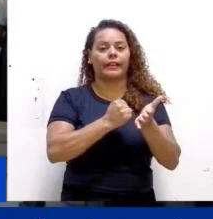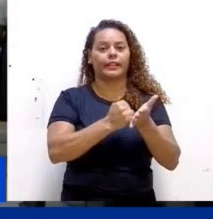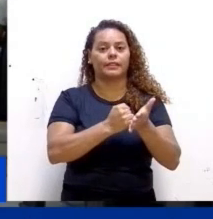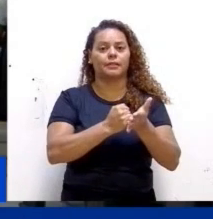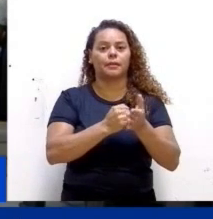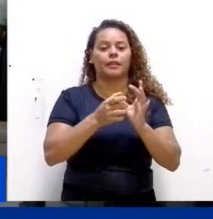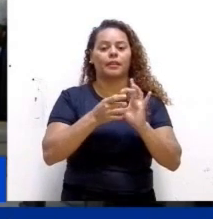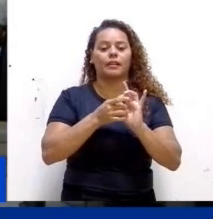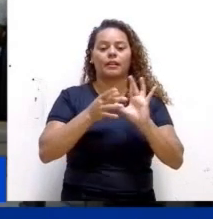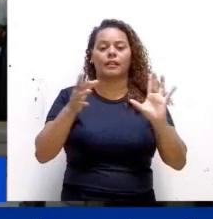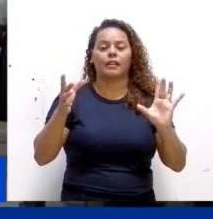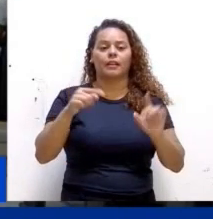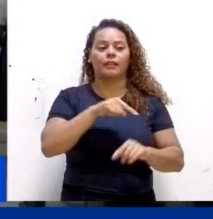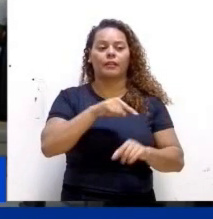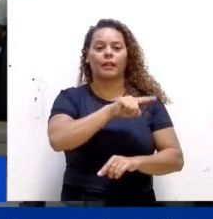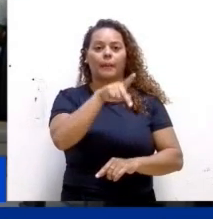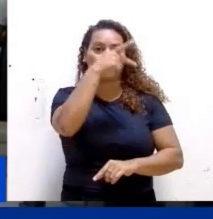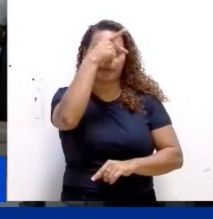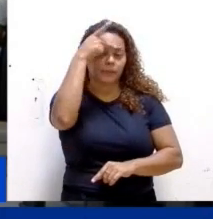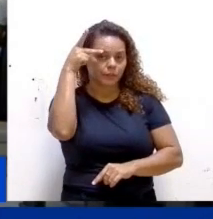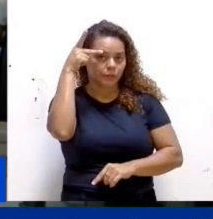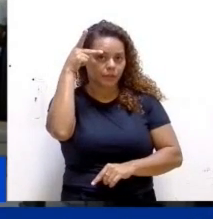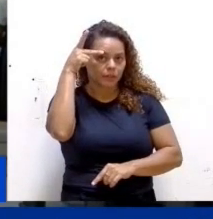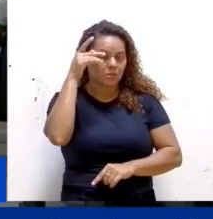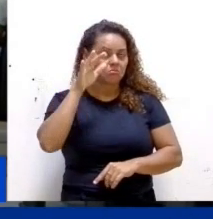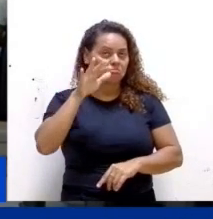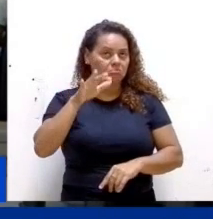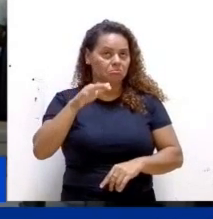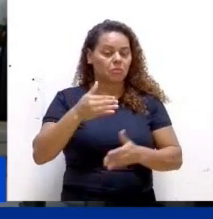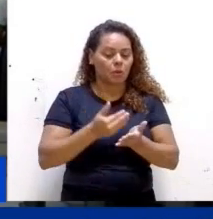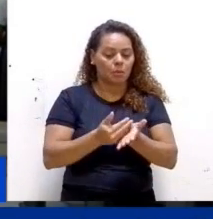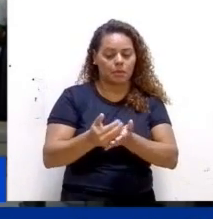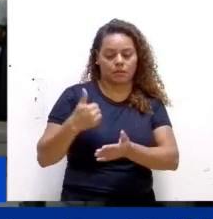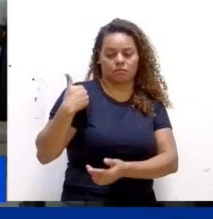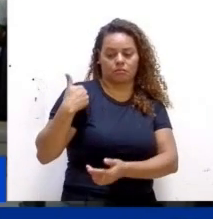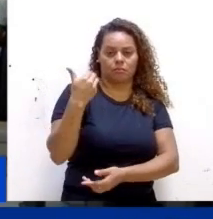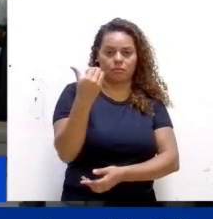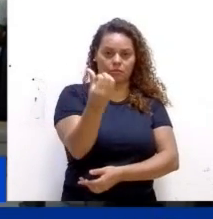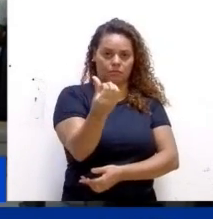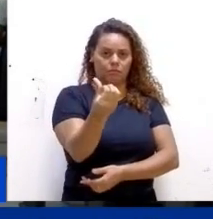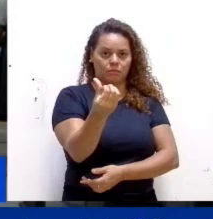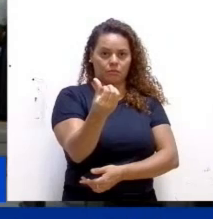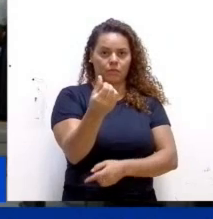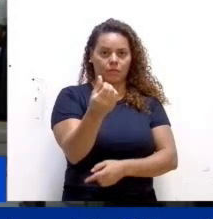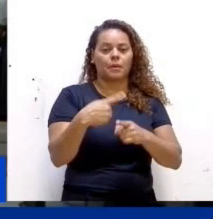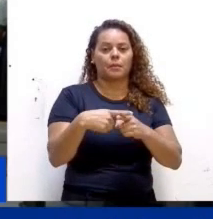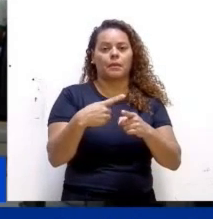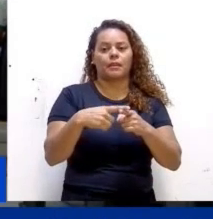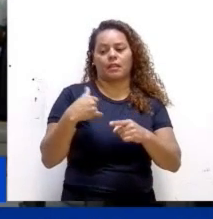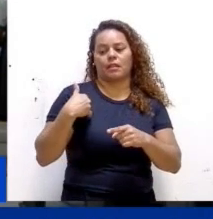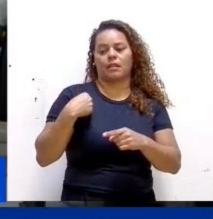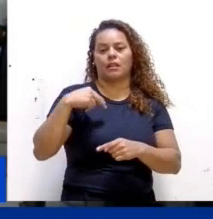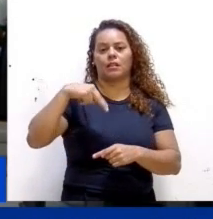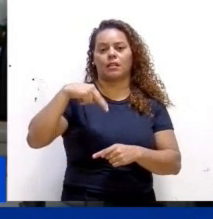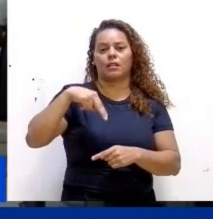ele é permitido para as pessoas com 16 anos. É o que a gente chama de idade núbil.